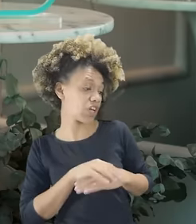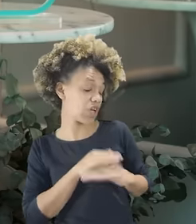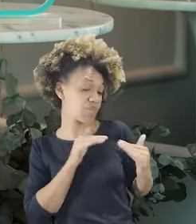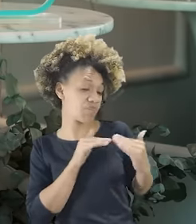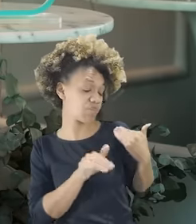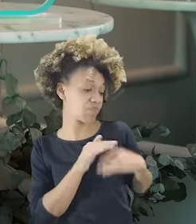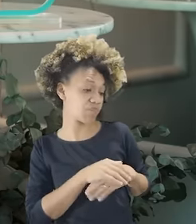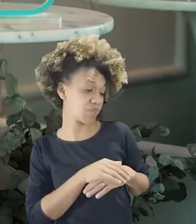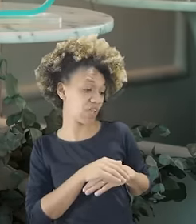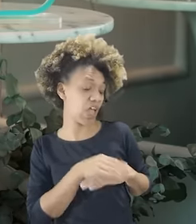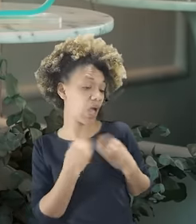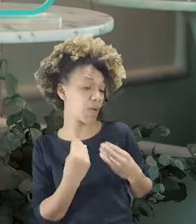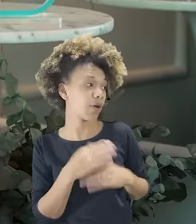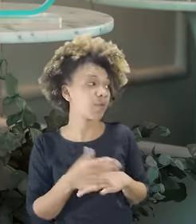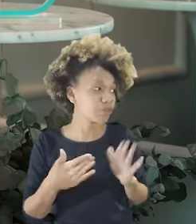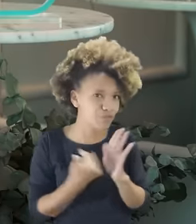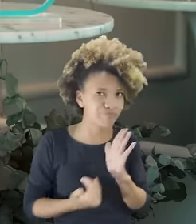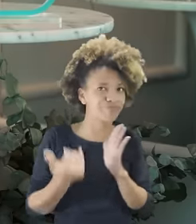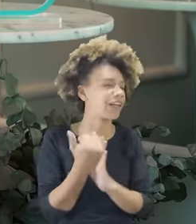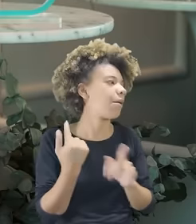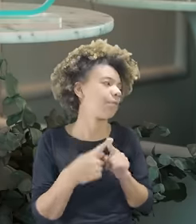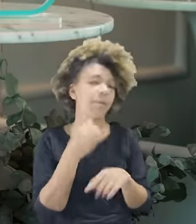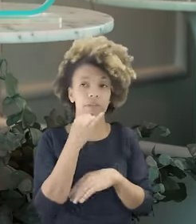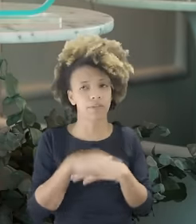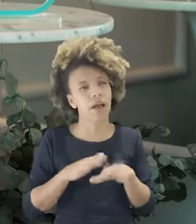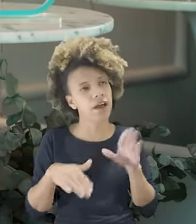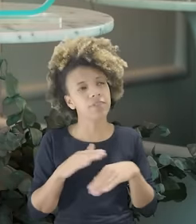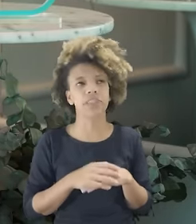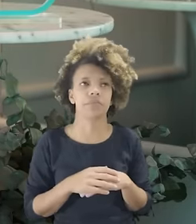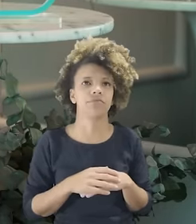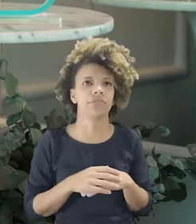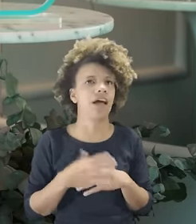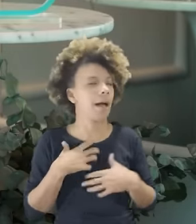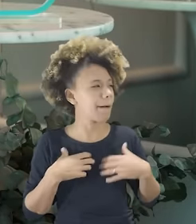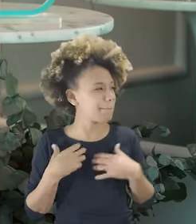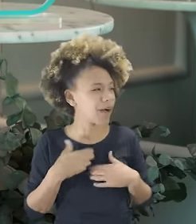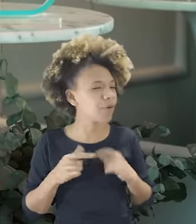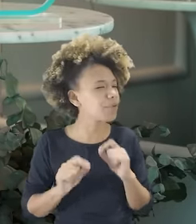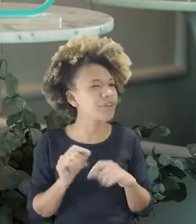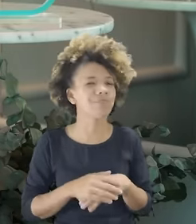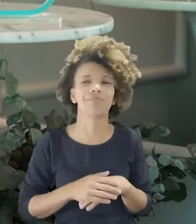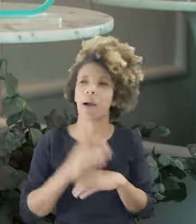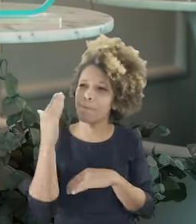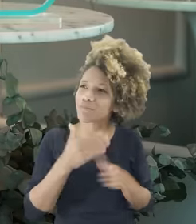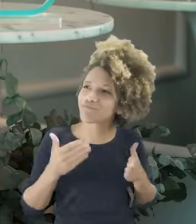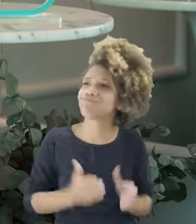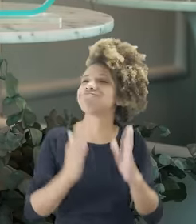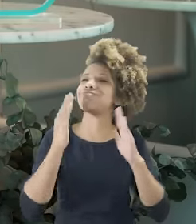na verdade é um de serviço quando você chegar nesse lugar é que você tá por exemplo aí às vezes eu falo a mágoa que fica é